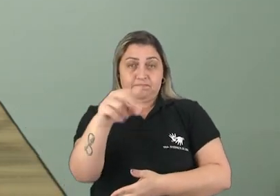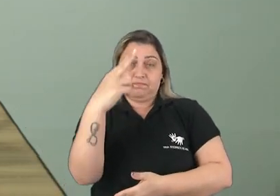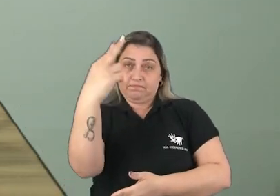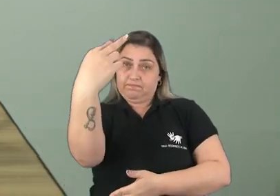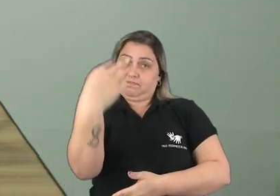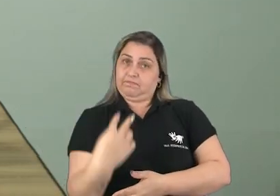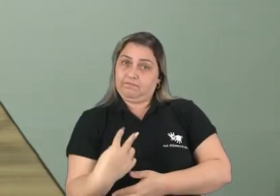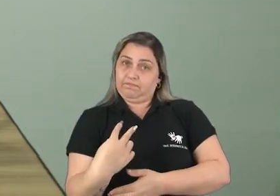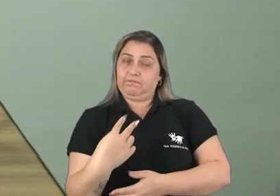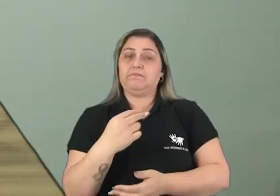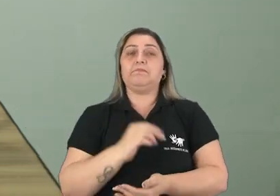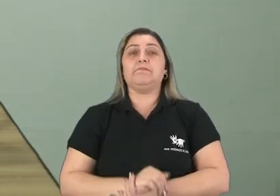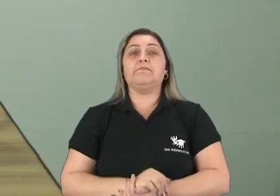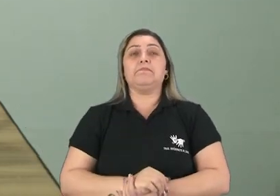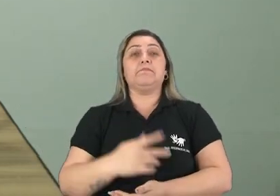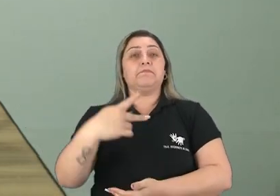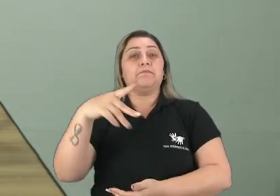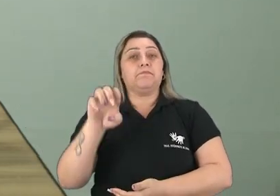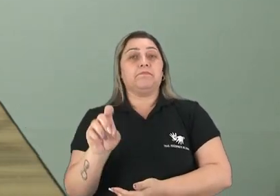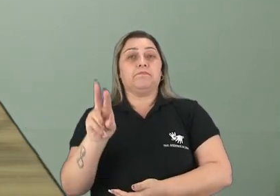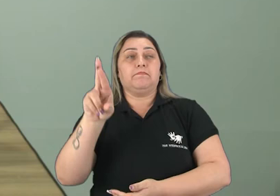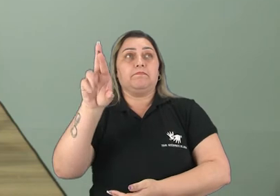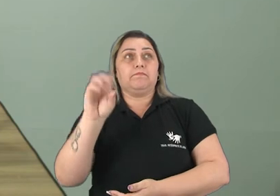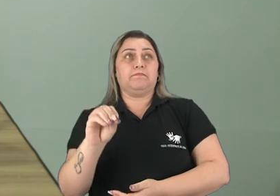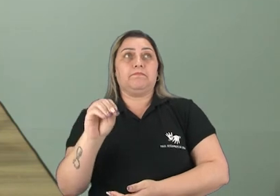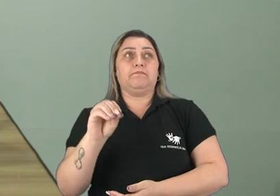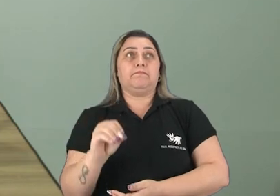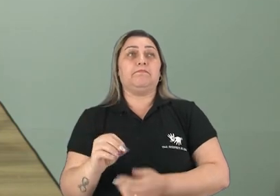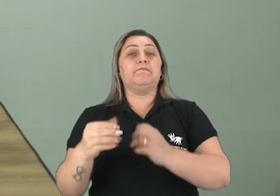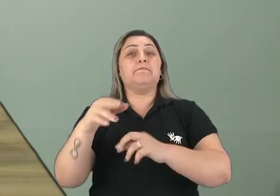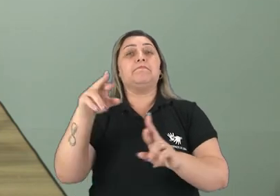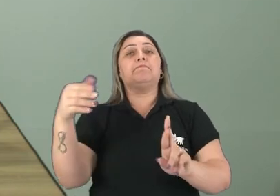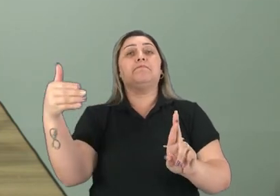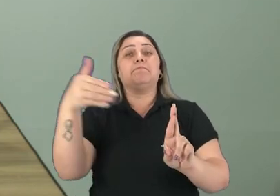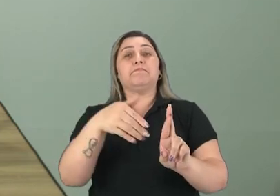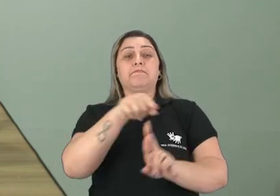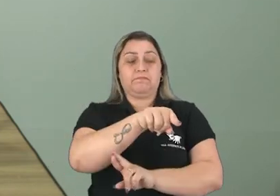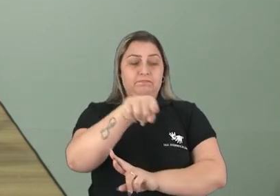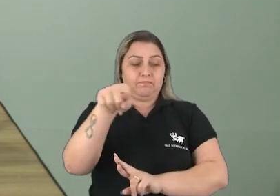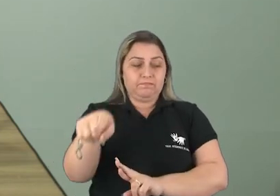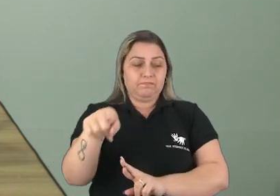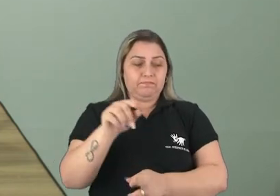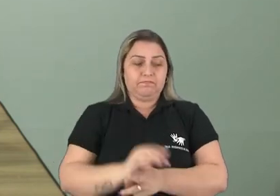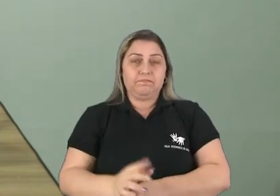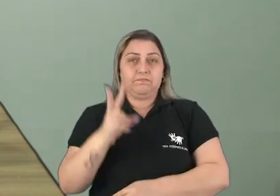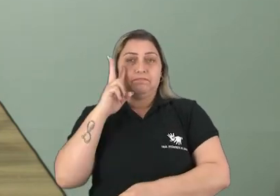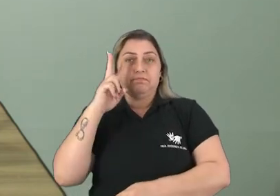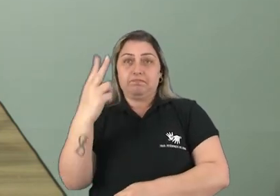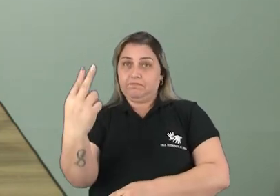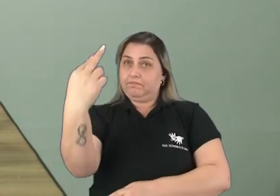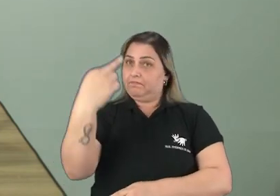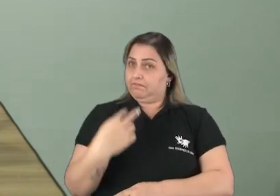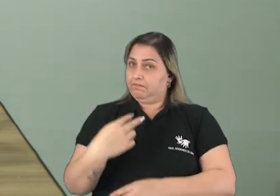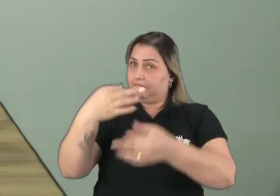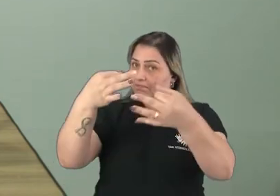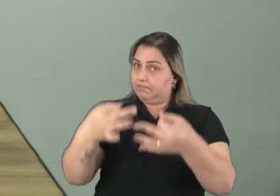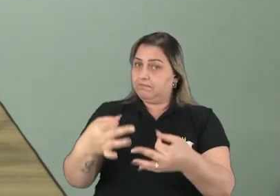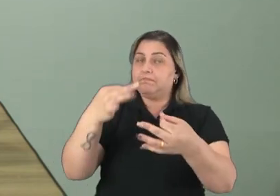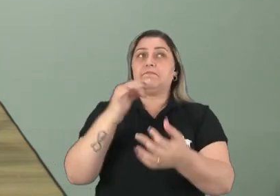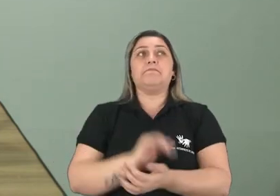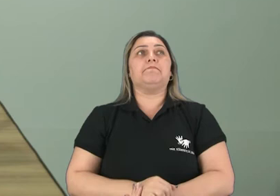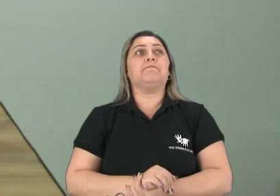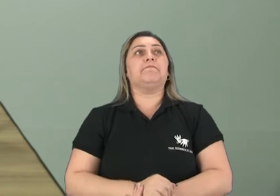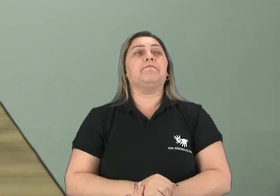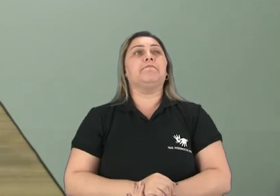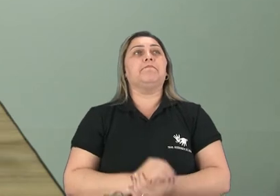estão olhando para mim. O Pedro, ele vai representar vocês olhando para mim, certo?